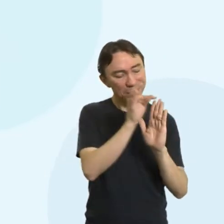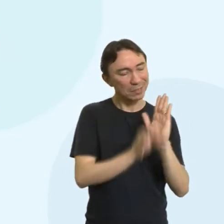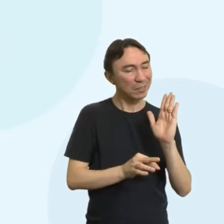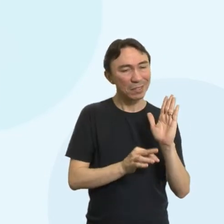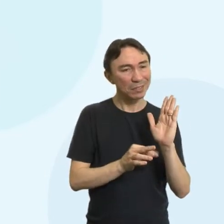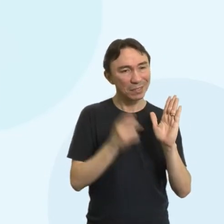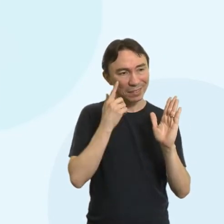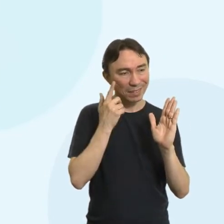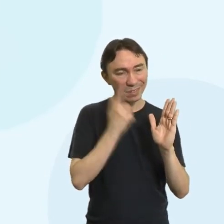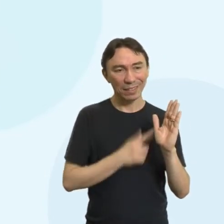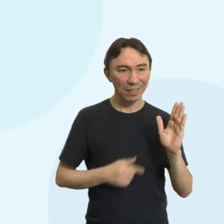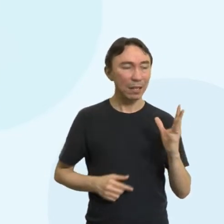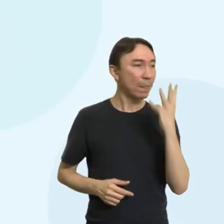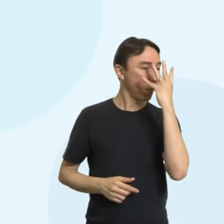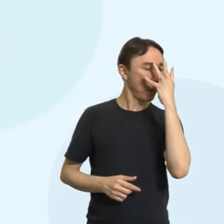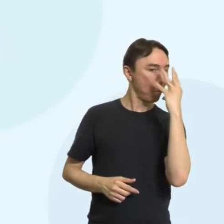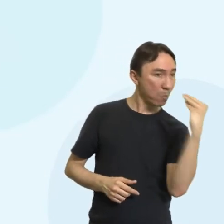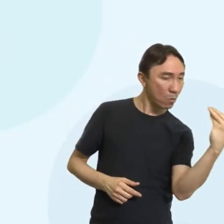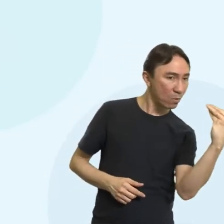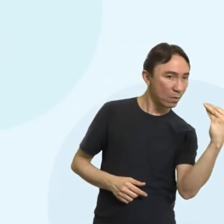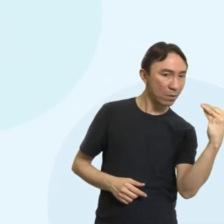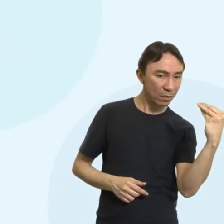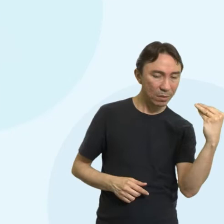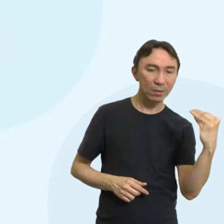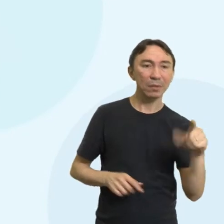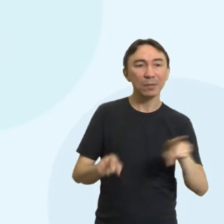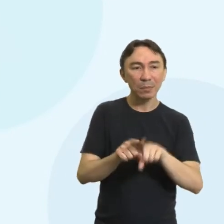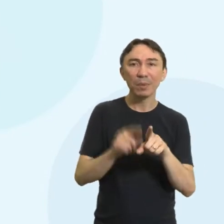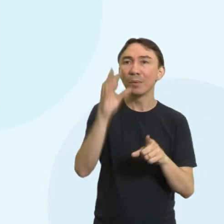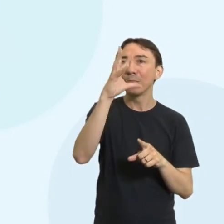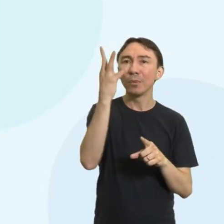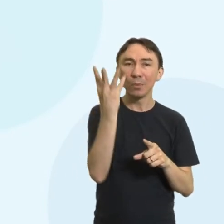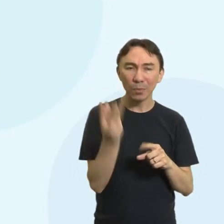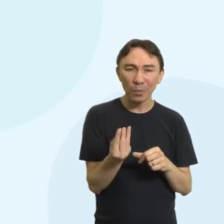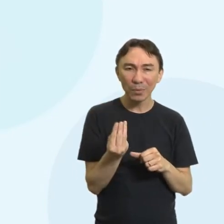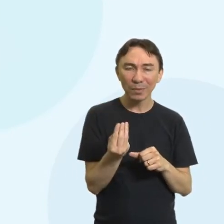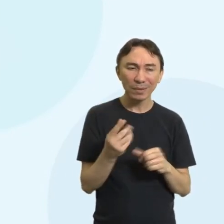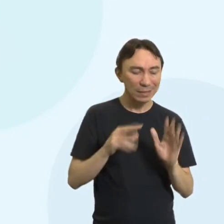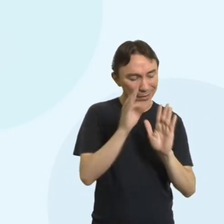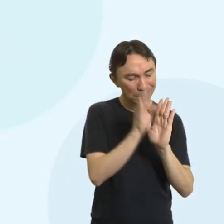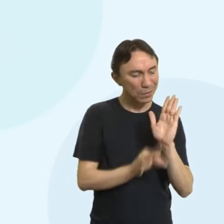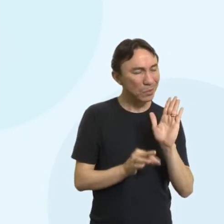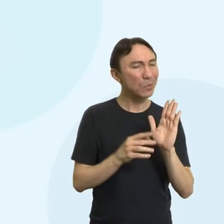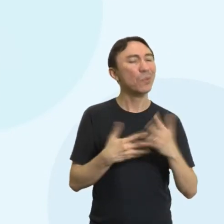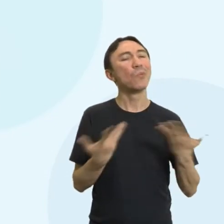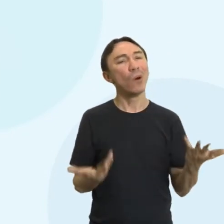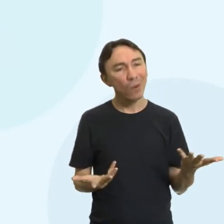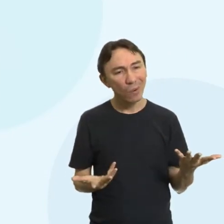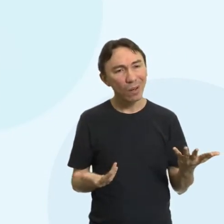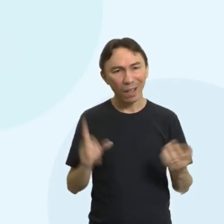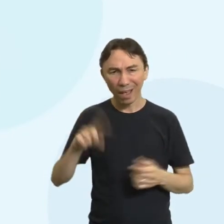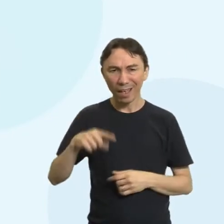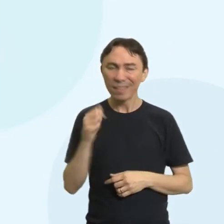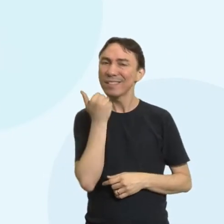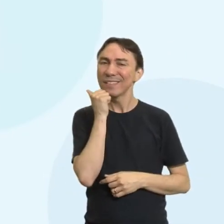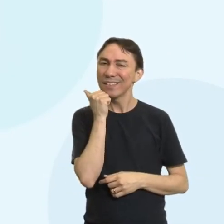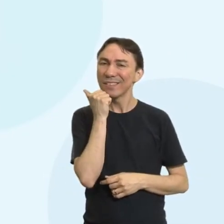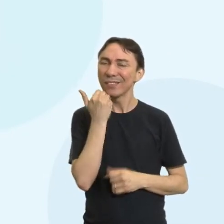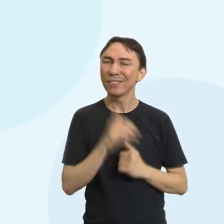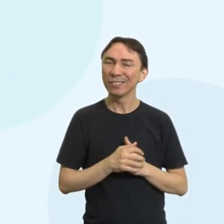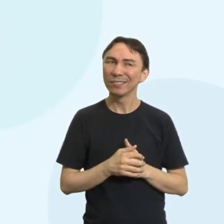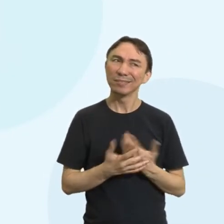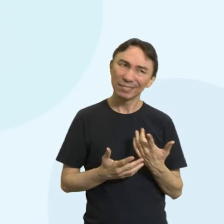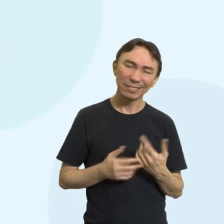que é? Será que é científico? Então, fazer esses questionamentos que são muito pertinentes, o estudante ele